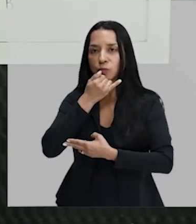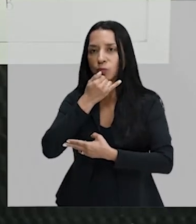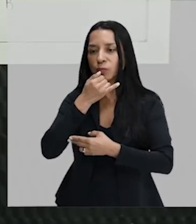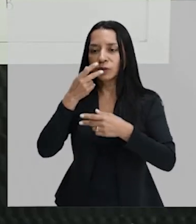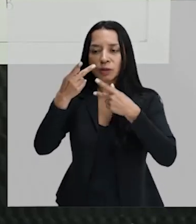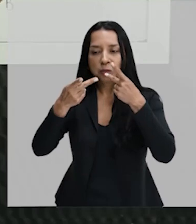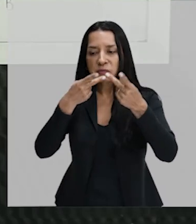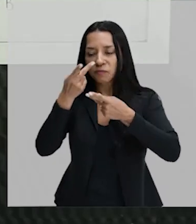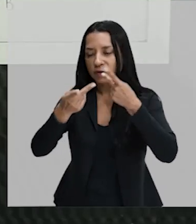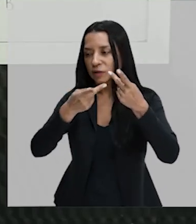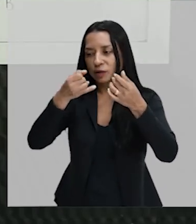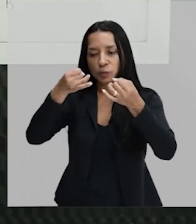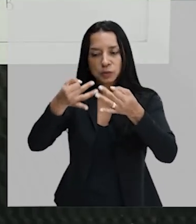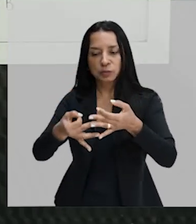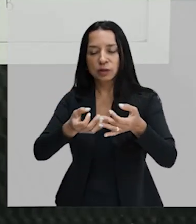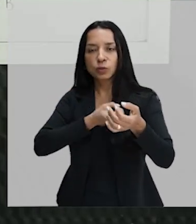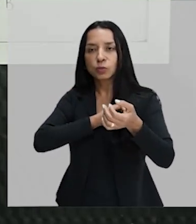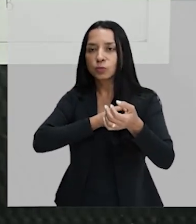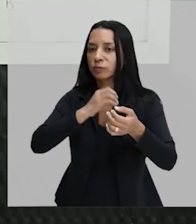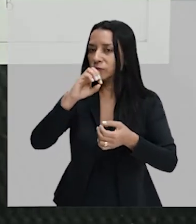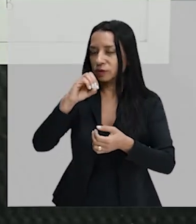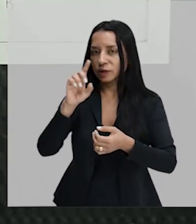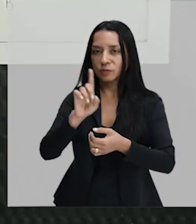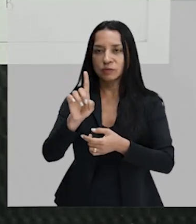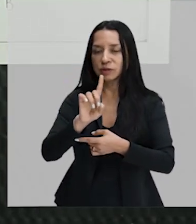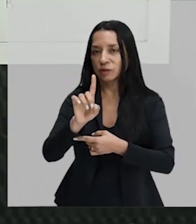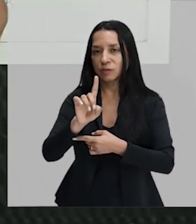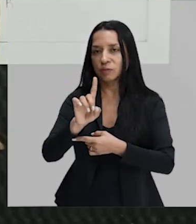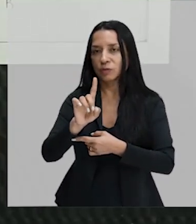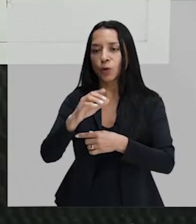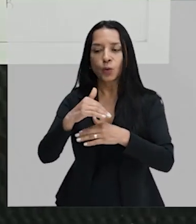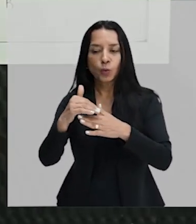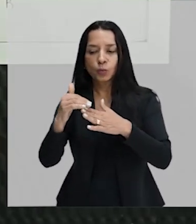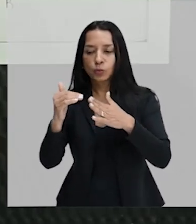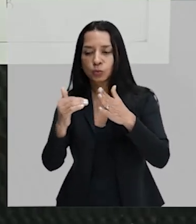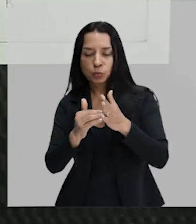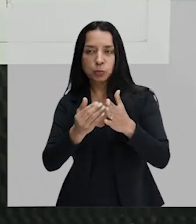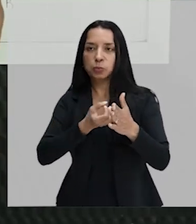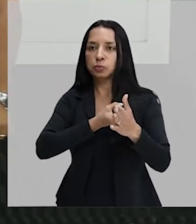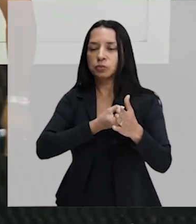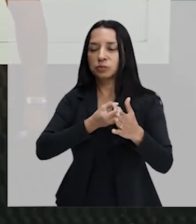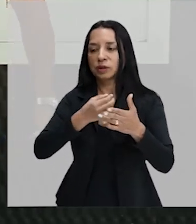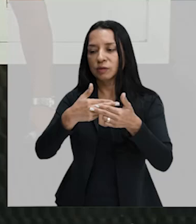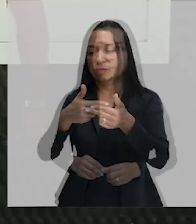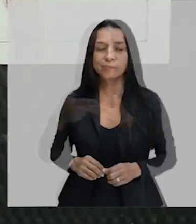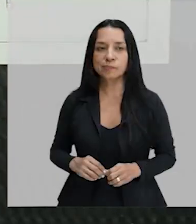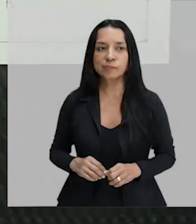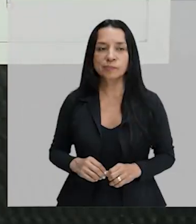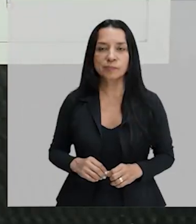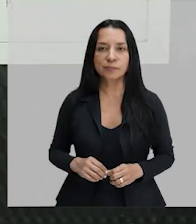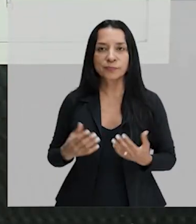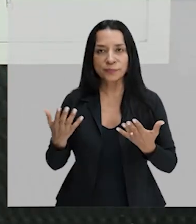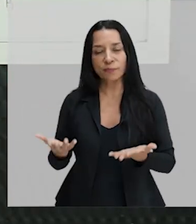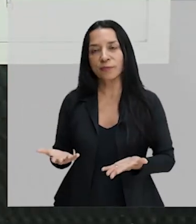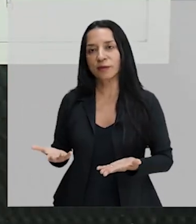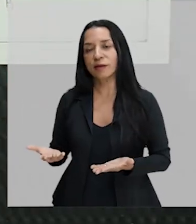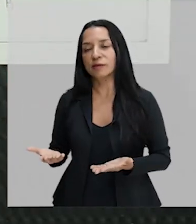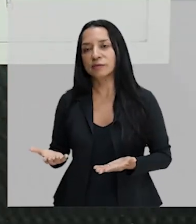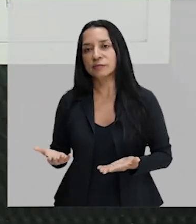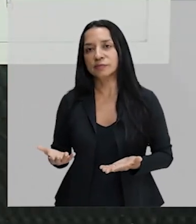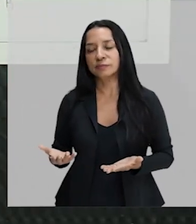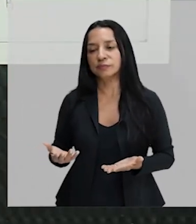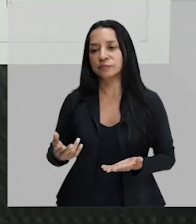aquela matriz que todos os elementos são zero. Eu não estou falando do número zero propriamente dito. Então, galera, essa é